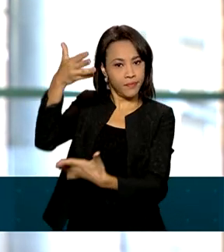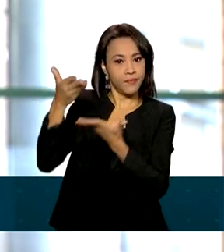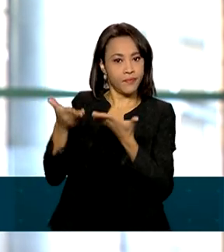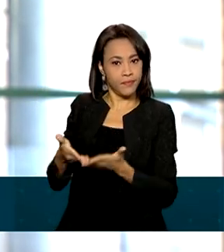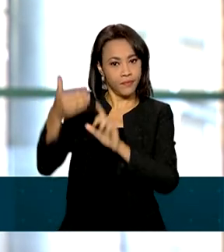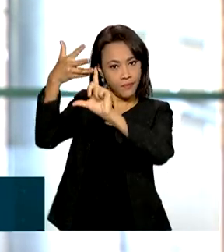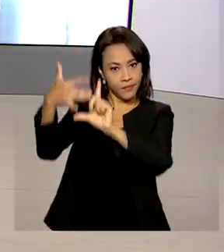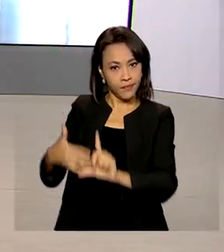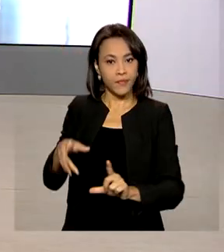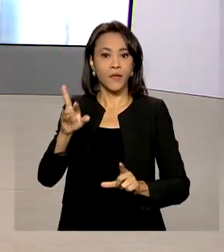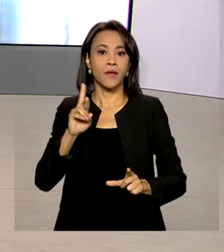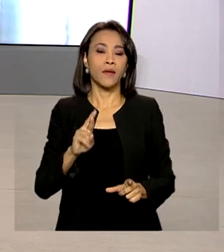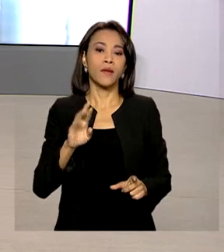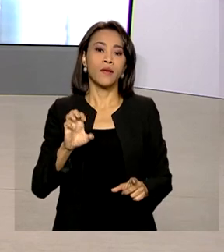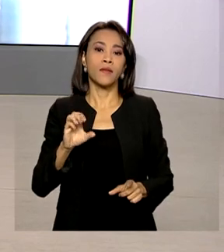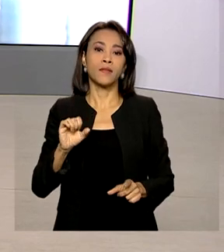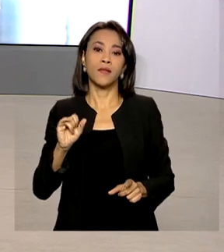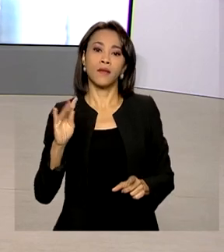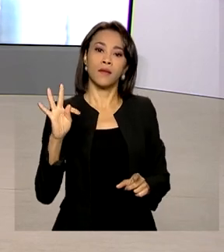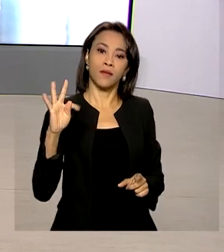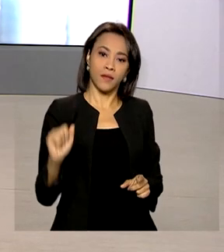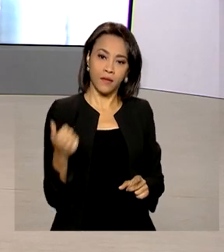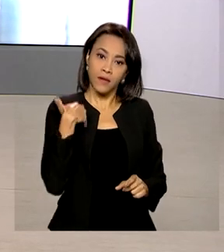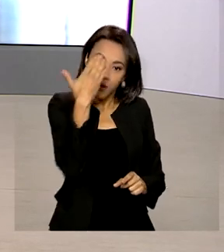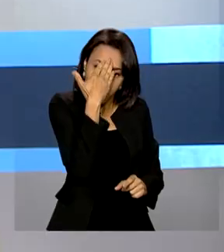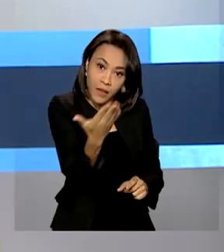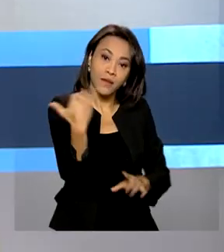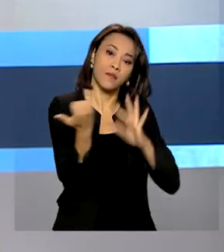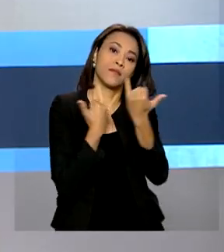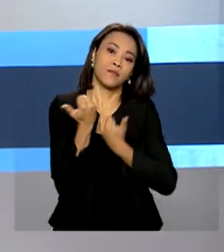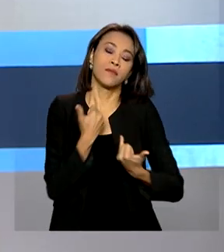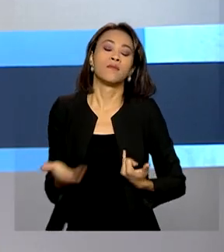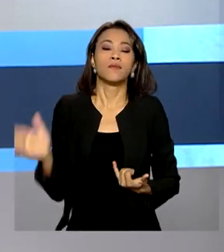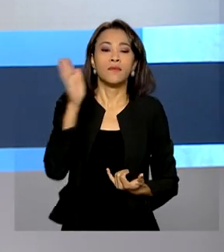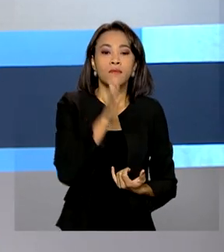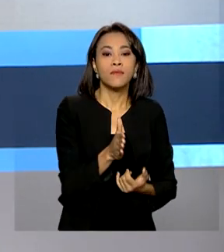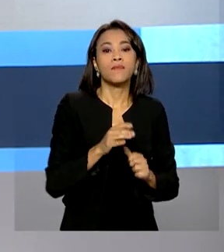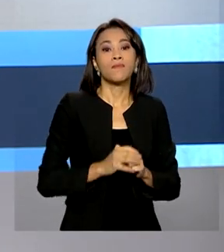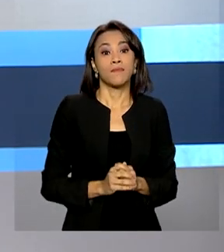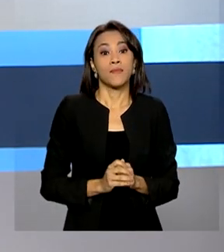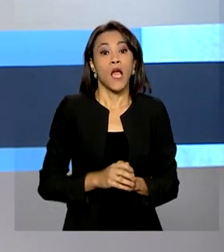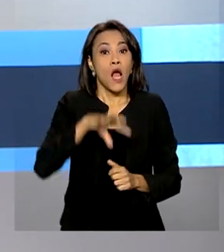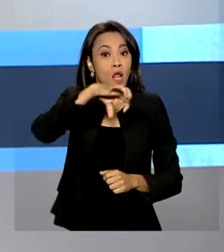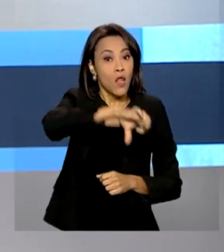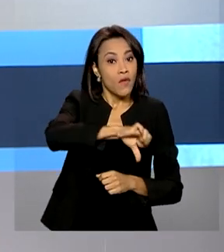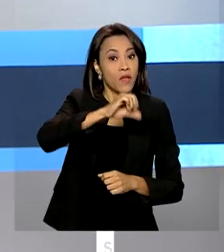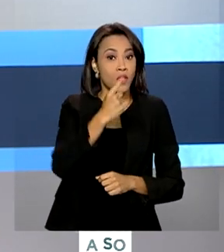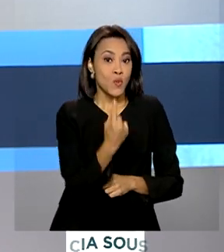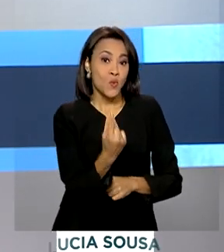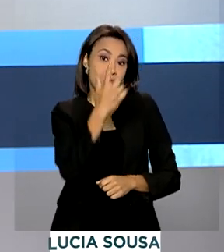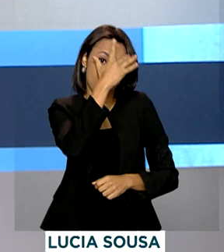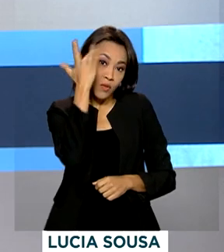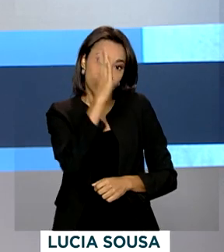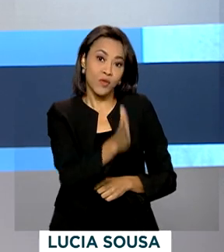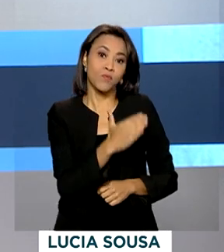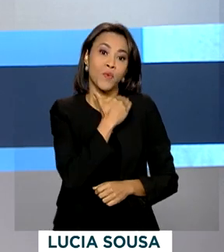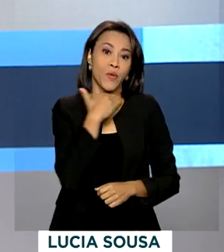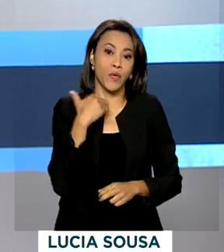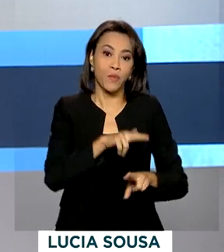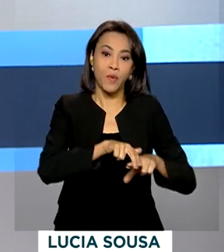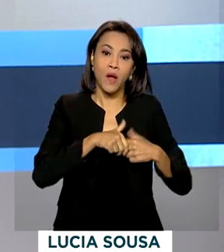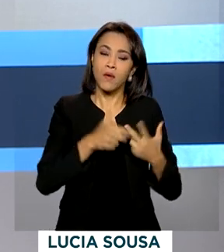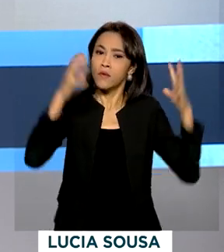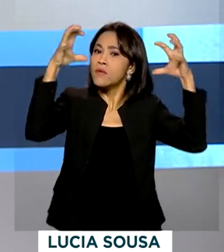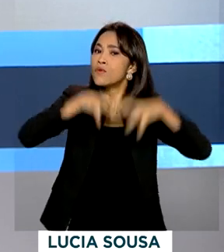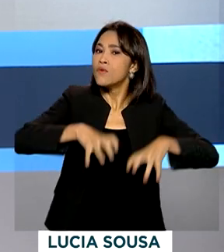Renata com você tá certo obrigada pelas suas informações pelo menos 91 pessoas morreram devido às fortes